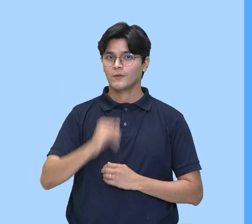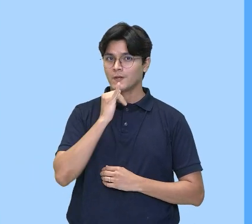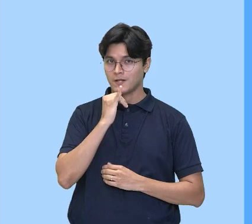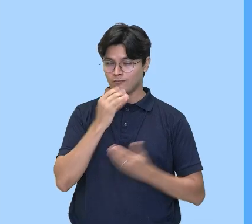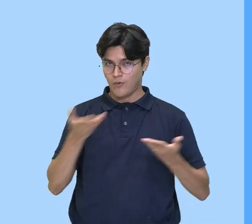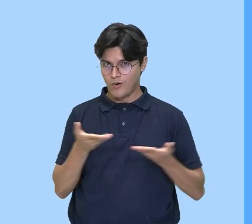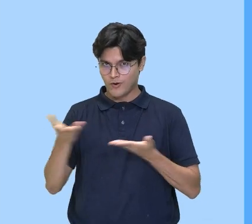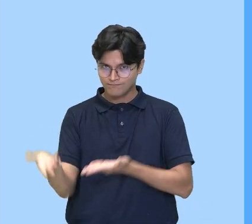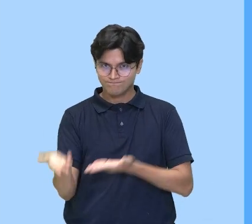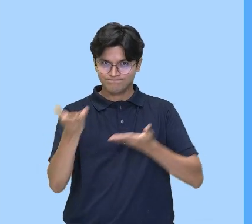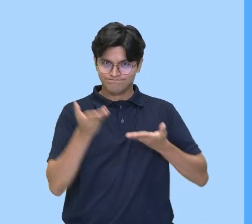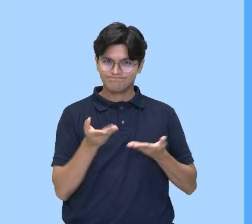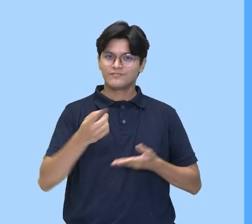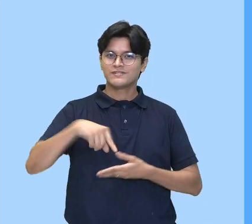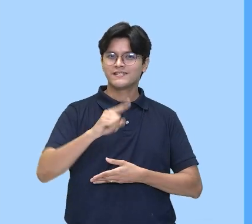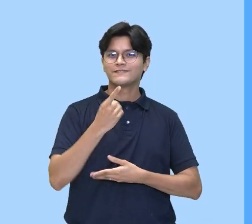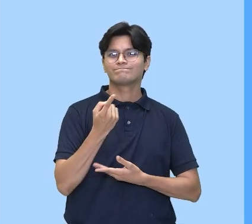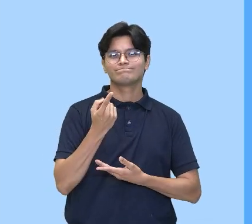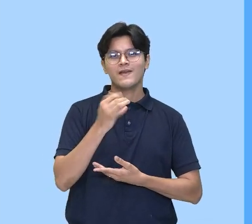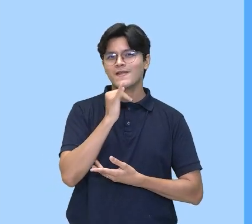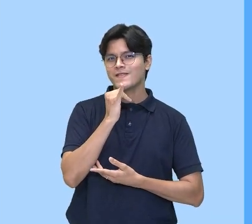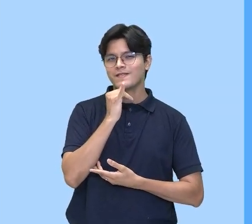a observar alguns exemplos.